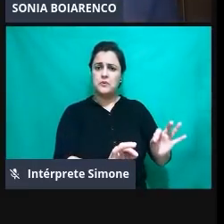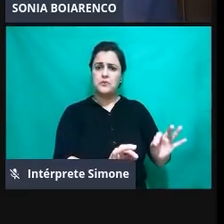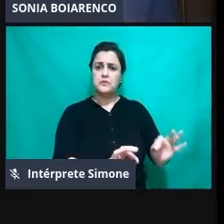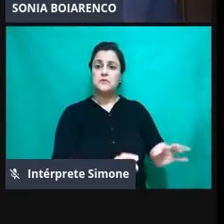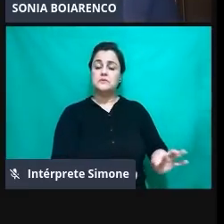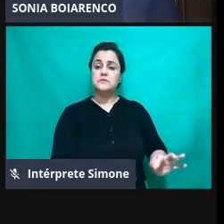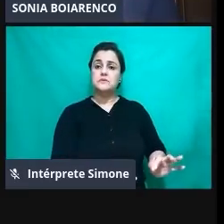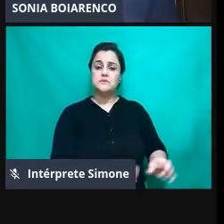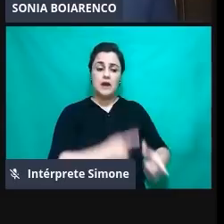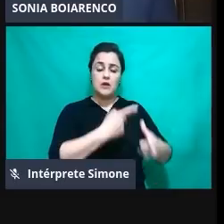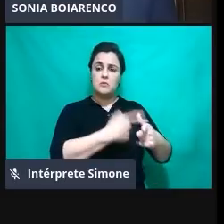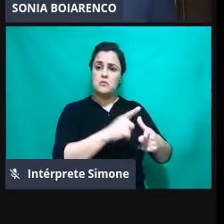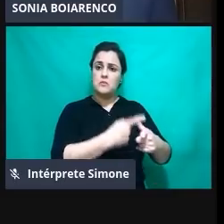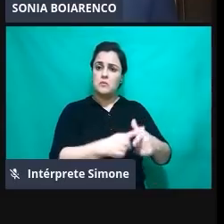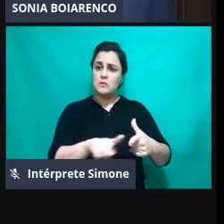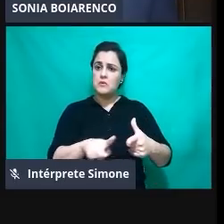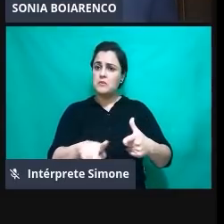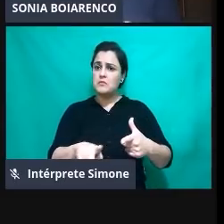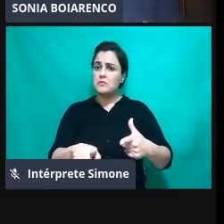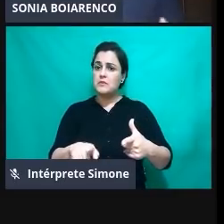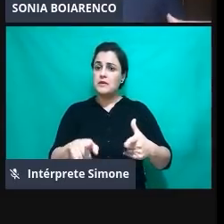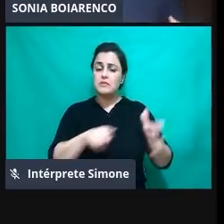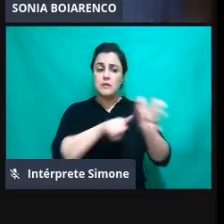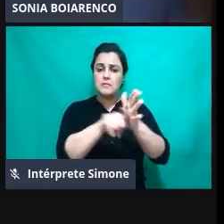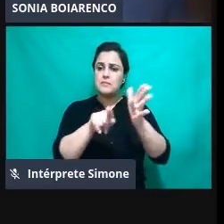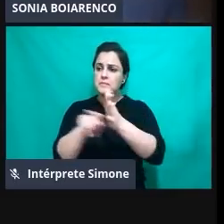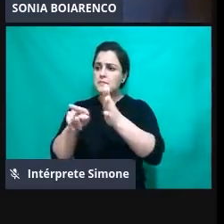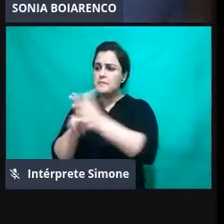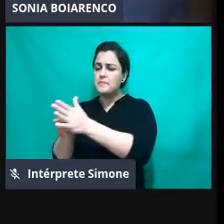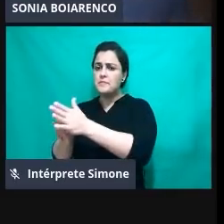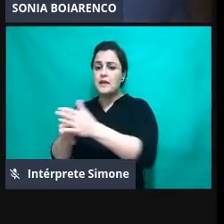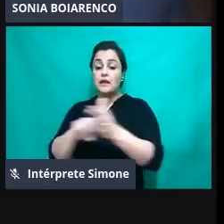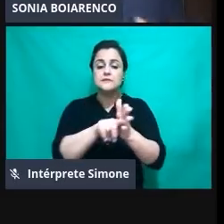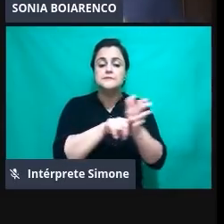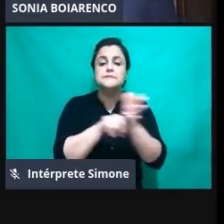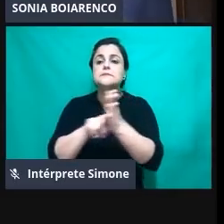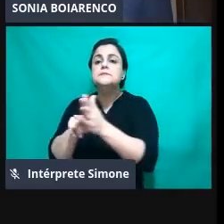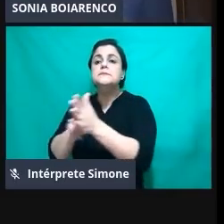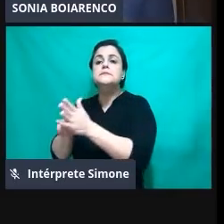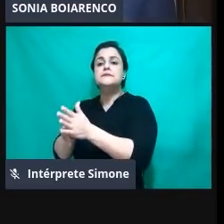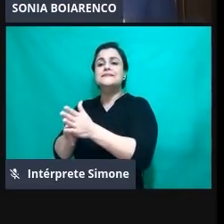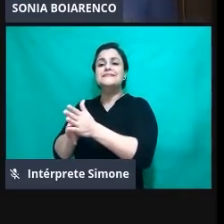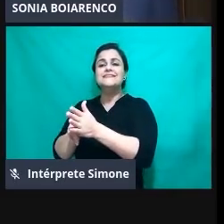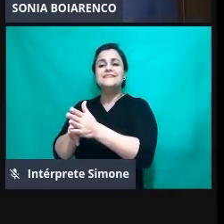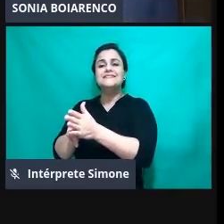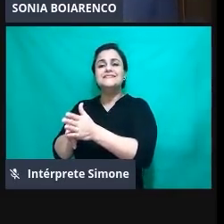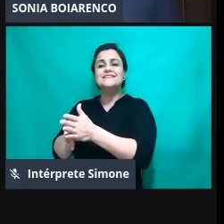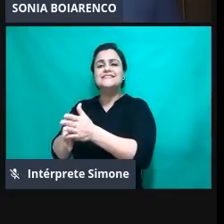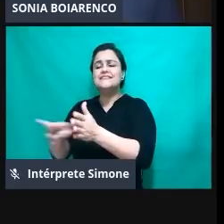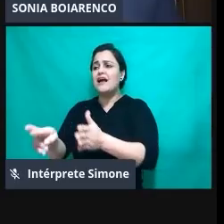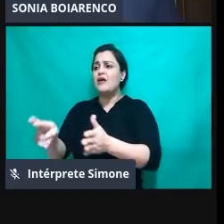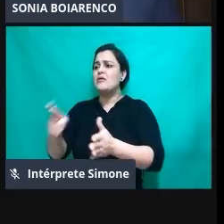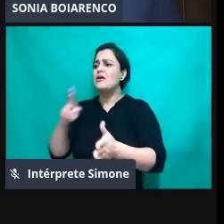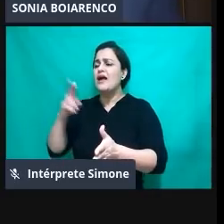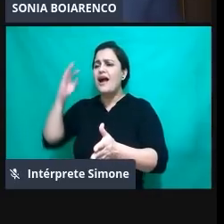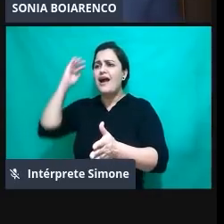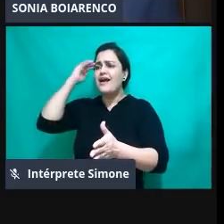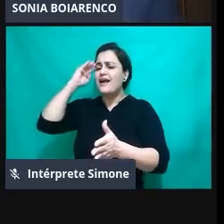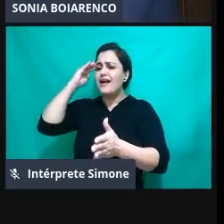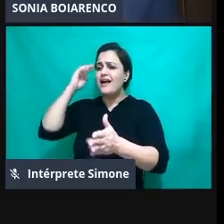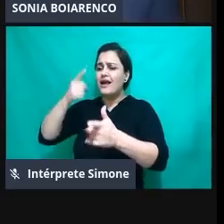buscar a resposta desse problema, né? Se eu saio daqui da CEMED para a minha casa, qual é o